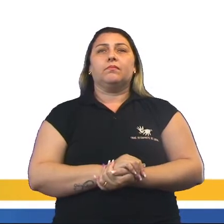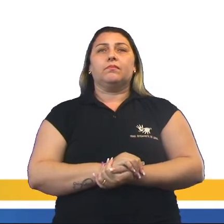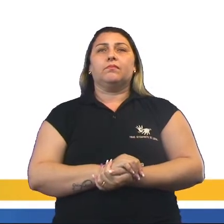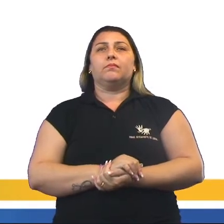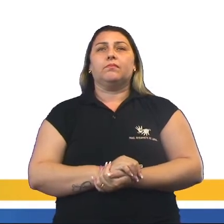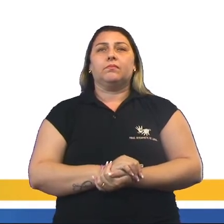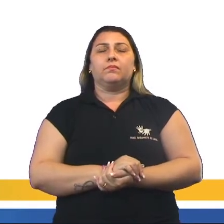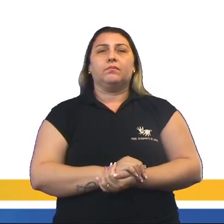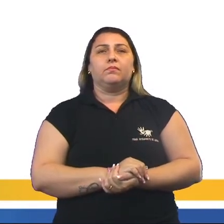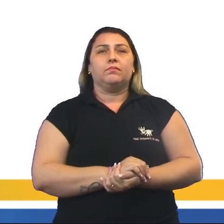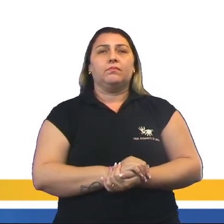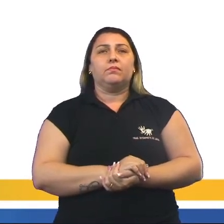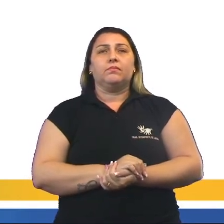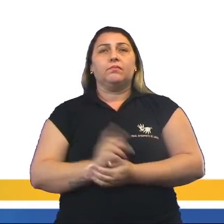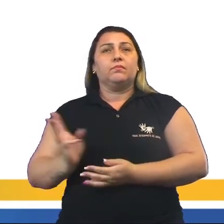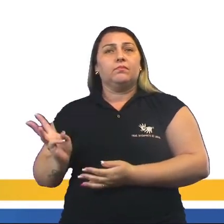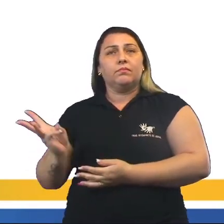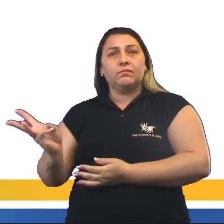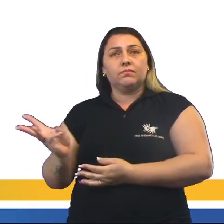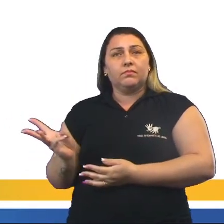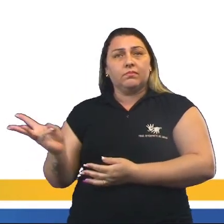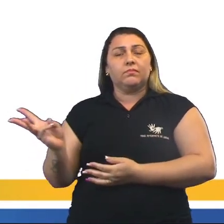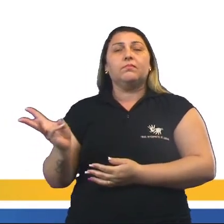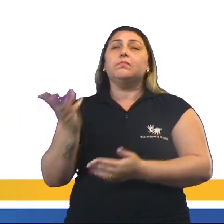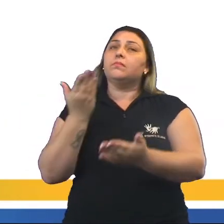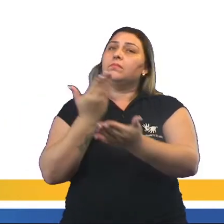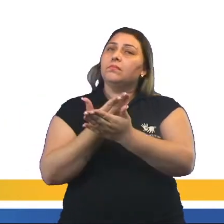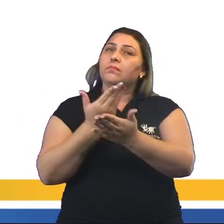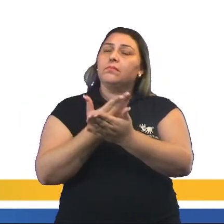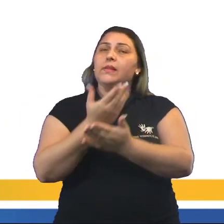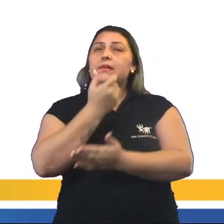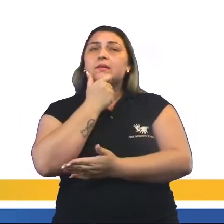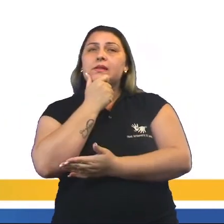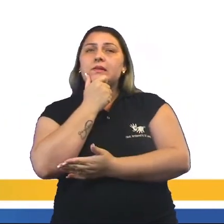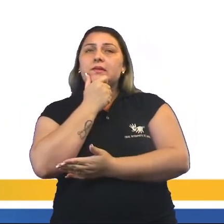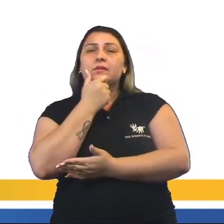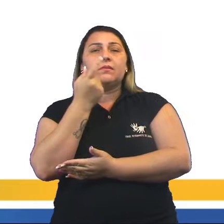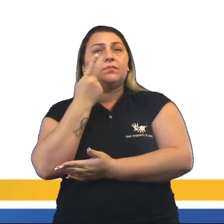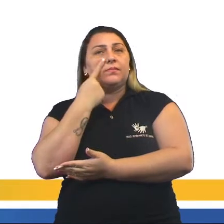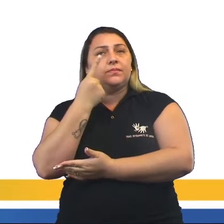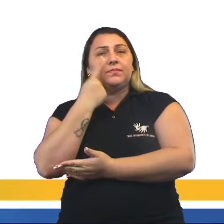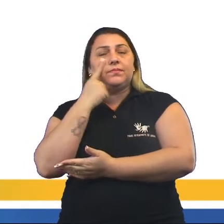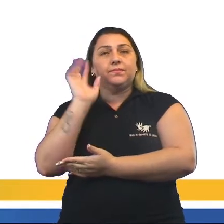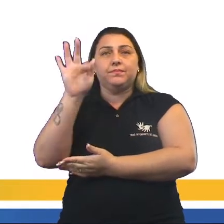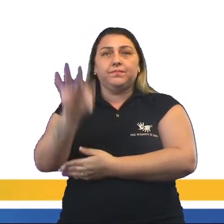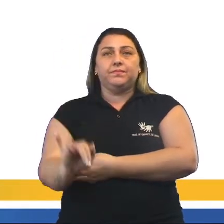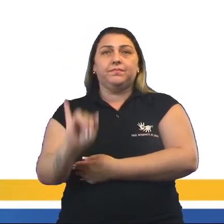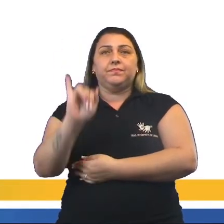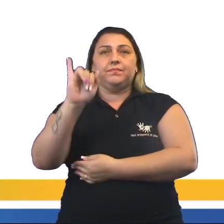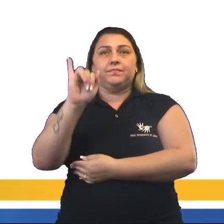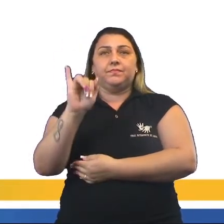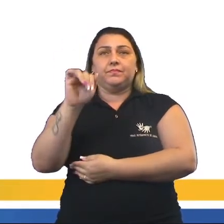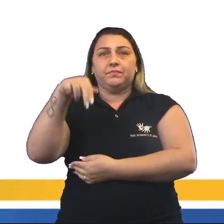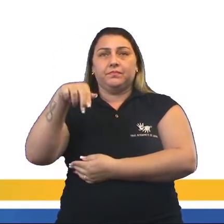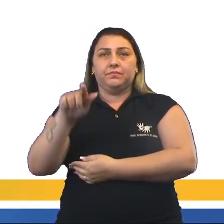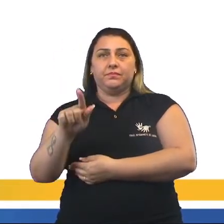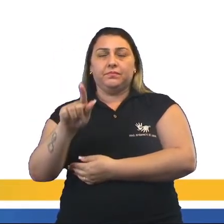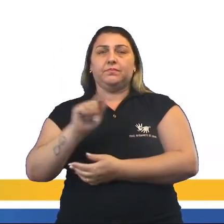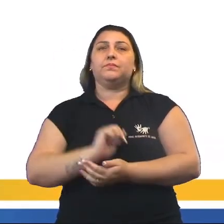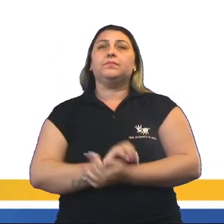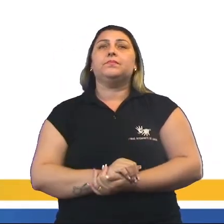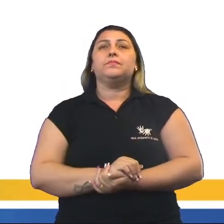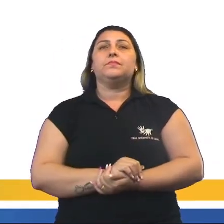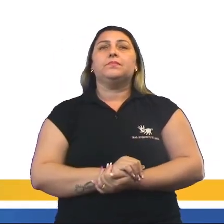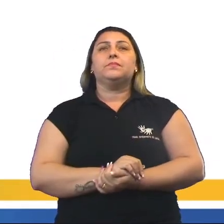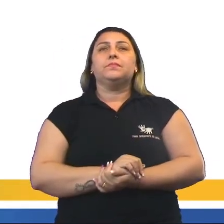studying English. Eles estão estudando inglês. Observem aí que no finalzinho do verbo estudar nós colocamos o ing,